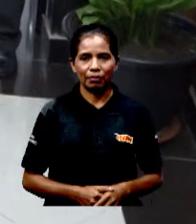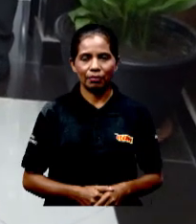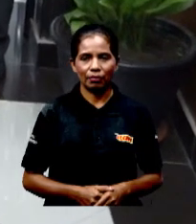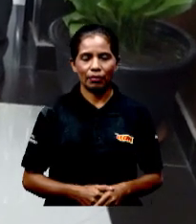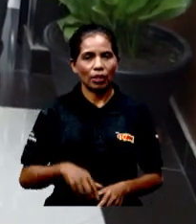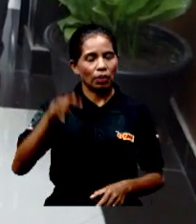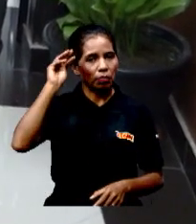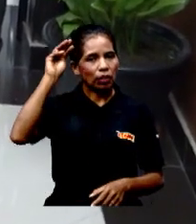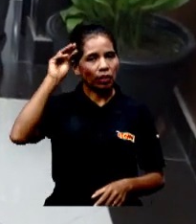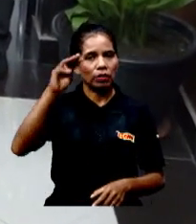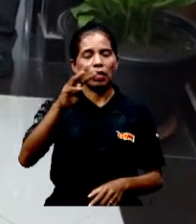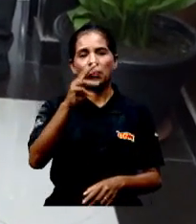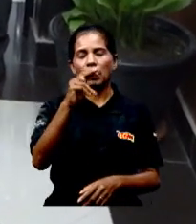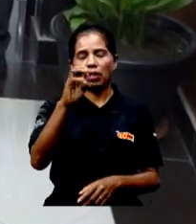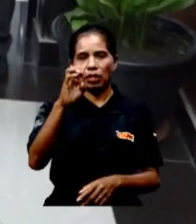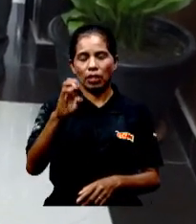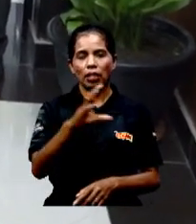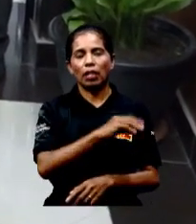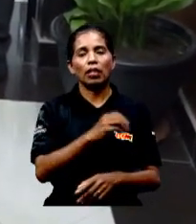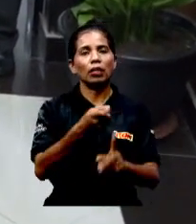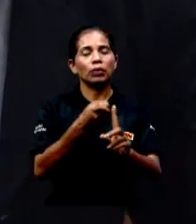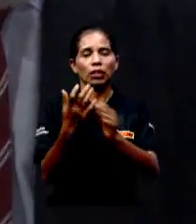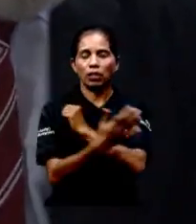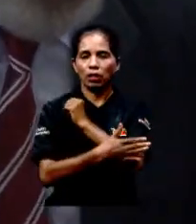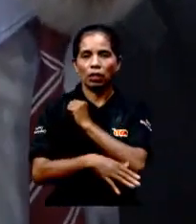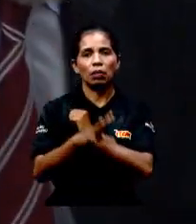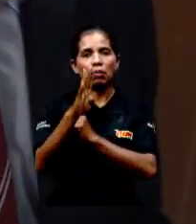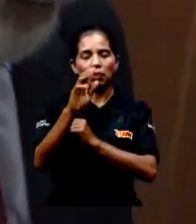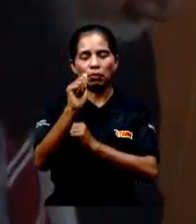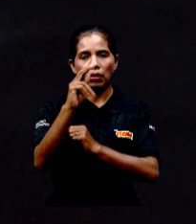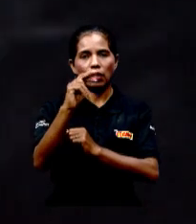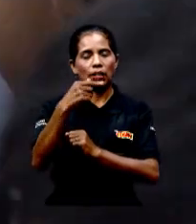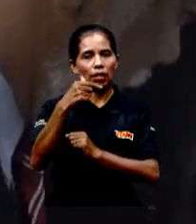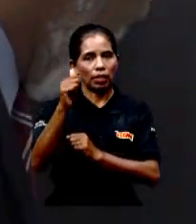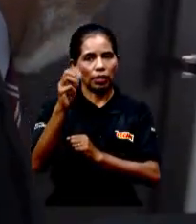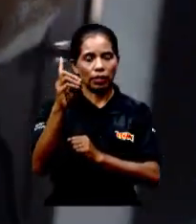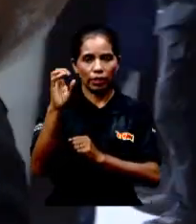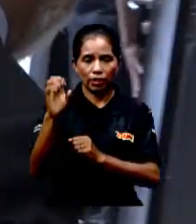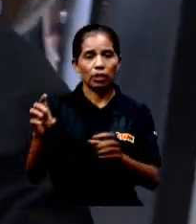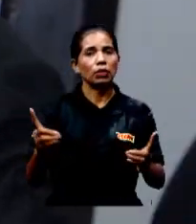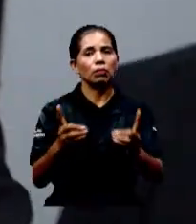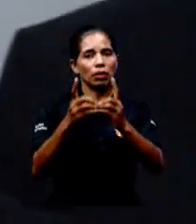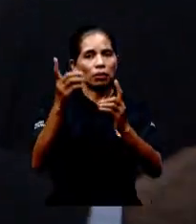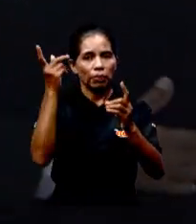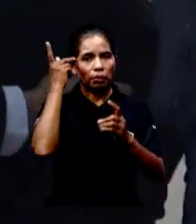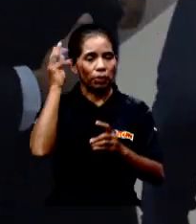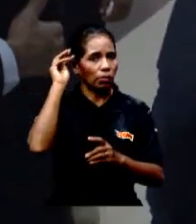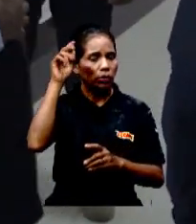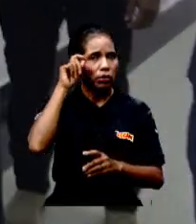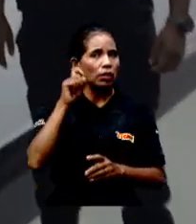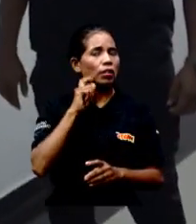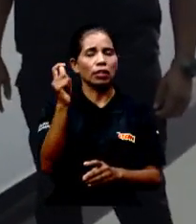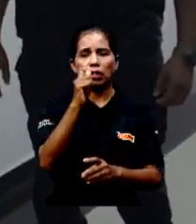Ministro de Negócios Estrangeiros Bangladesh, Abdul Momen Hasarumal, o primeiro-ministro Kairala Sanana Guzmão, terça semana, hoje discute